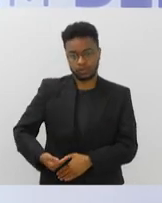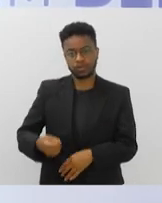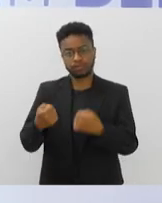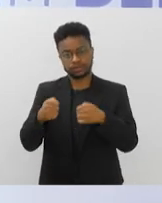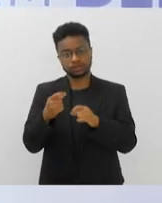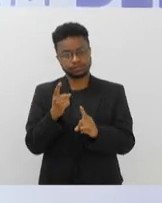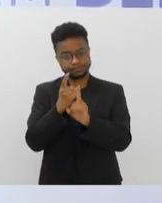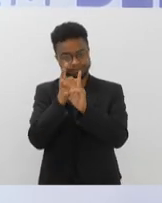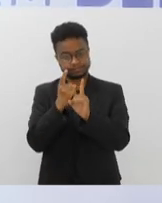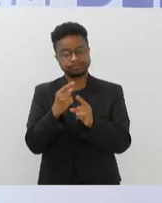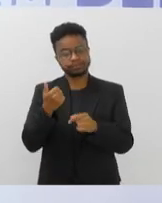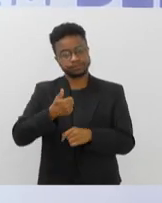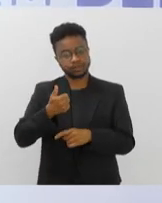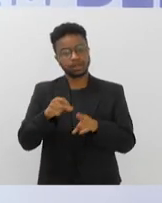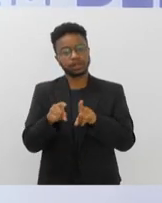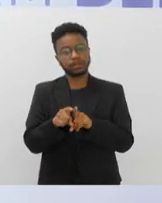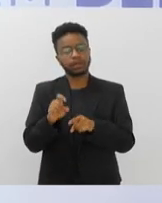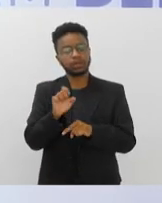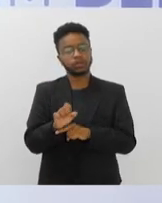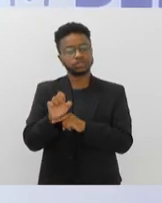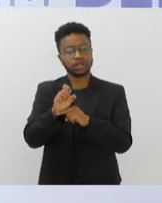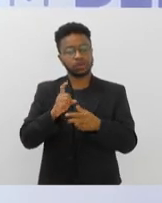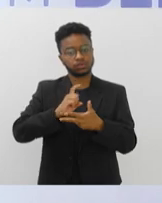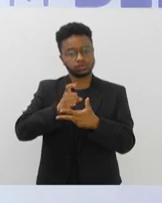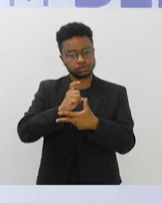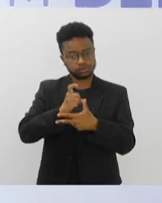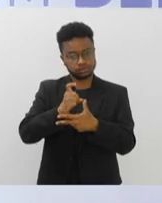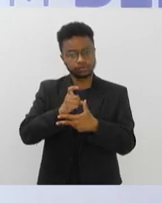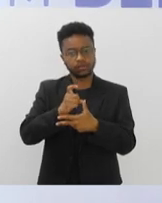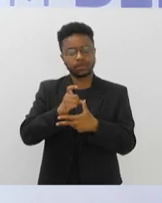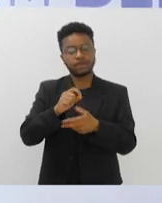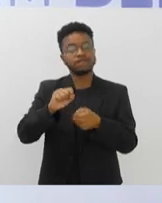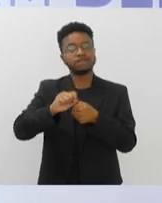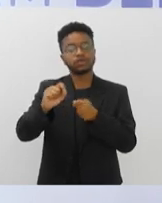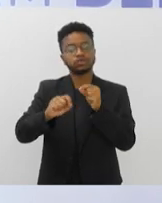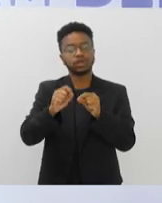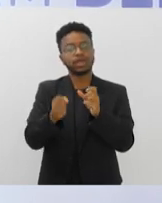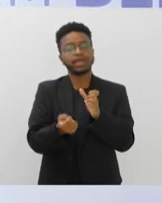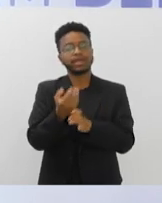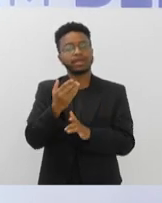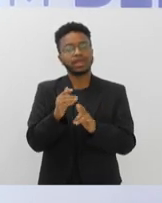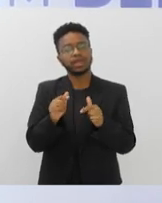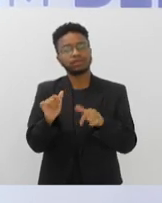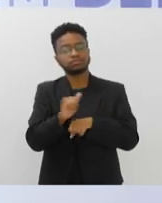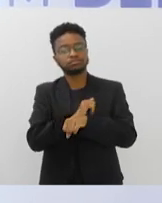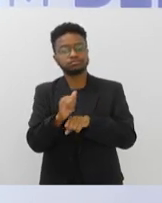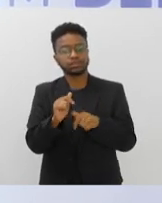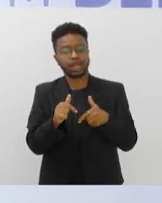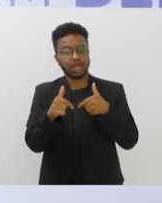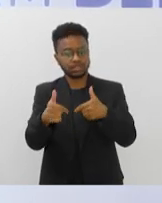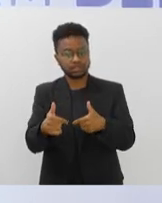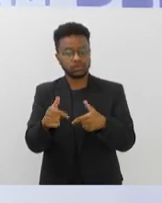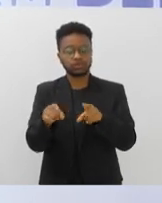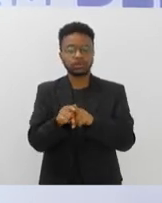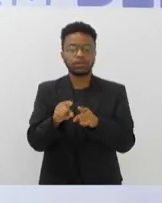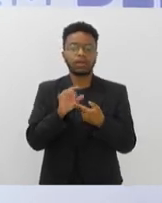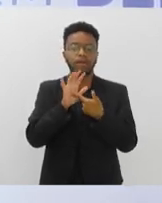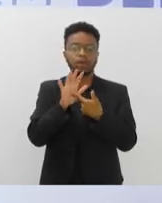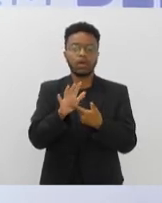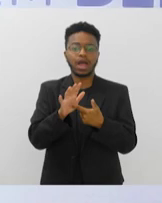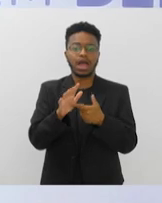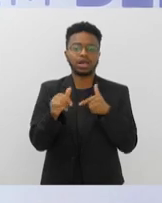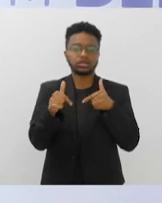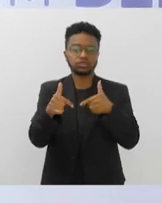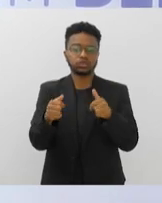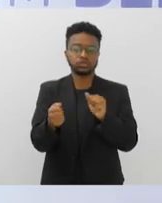diagnóstico o estado Poder Executivo ele vai criar linhas de ação vai trazer essas ações até